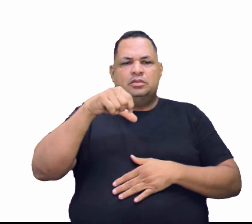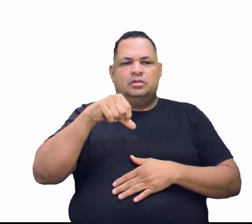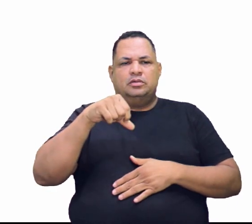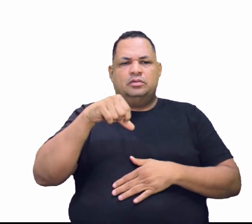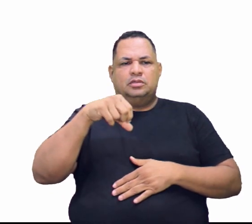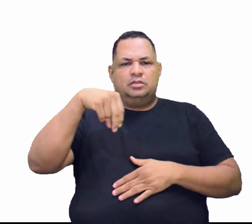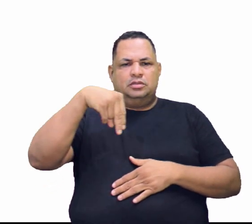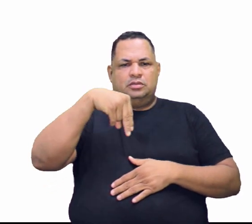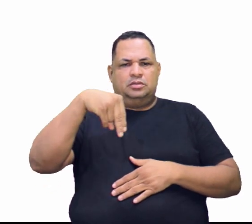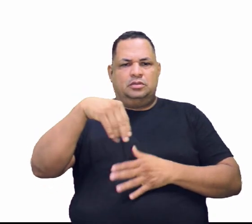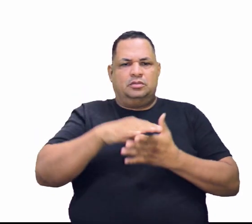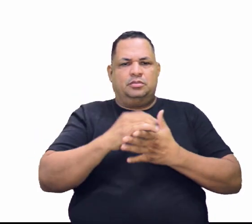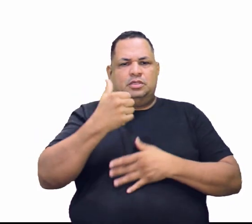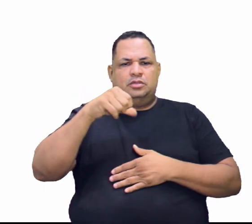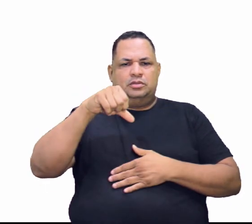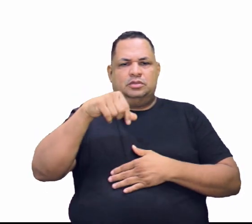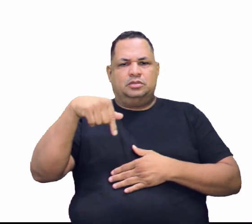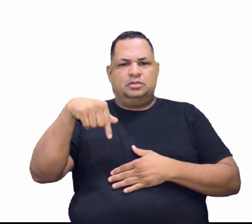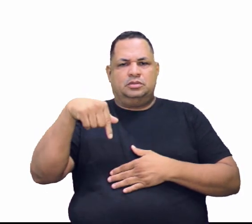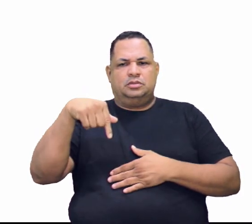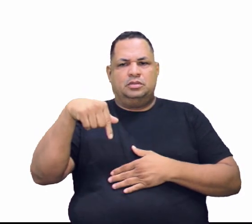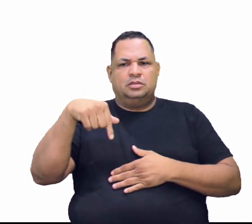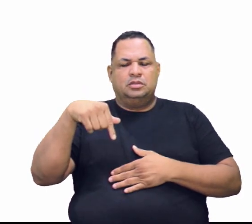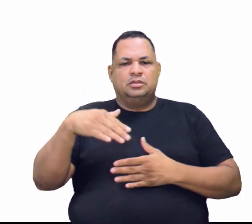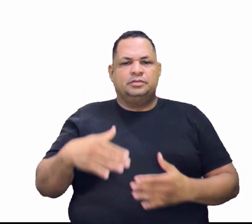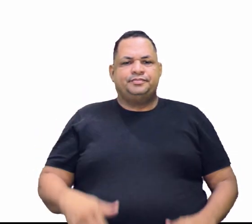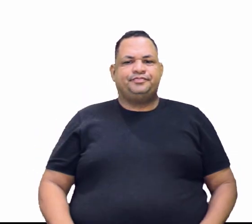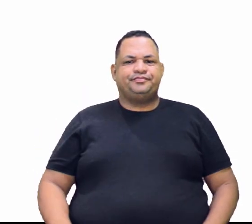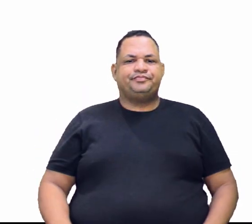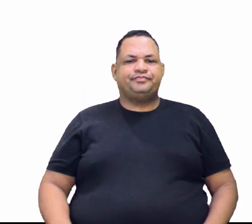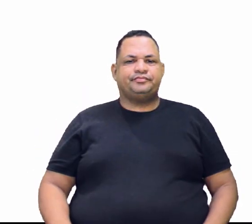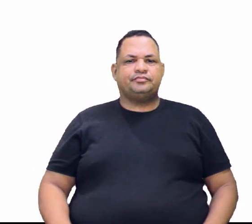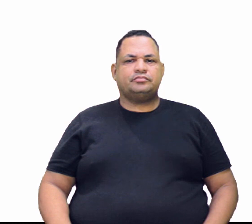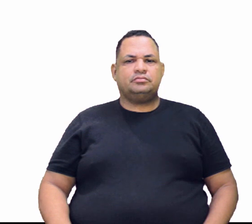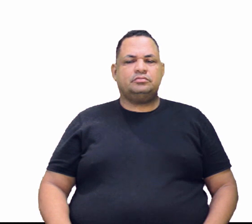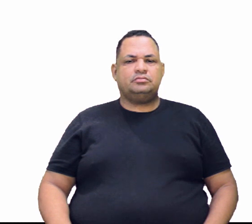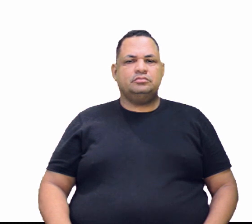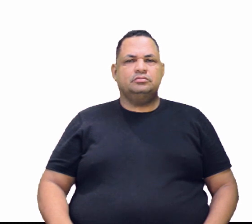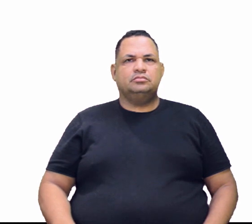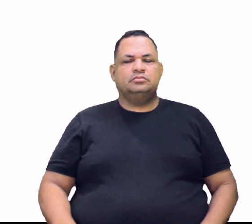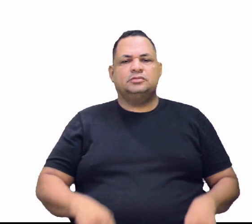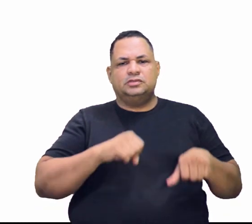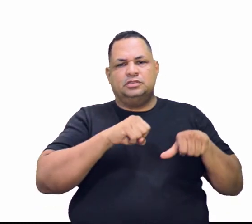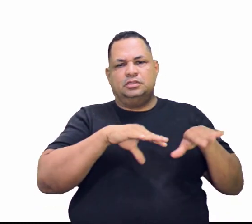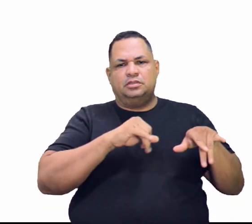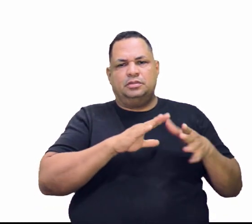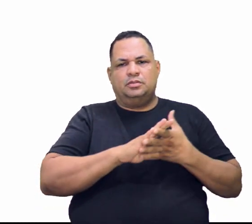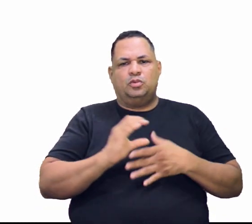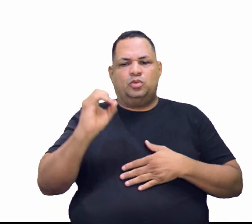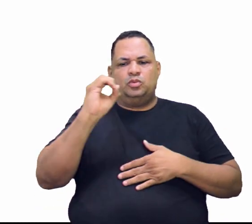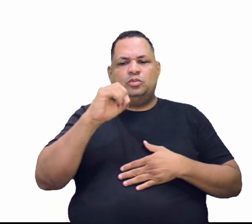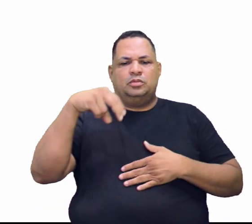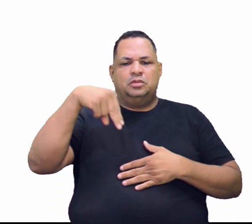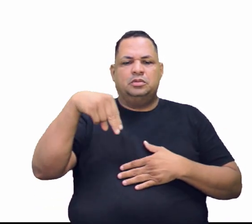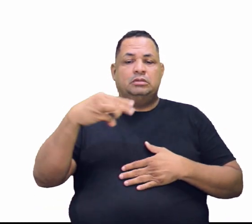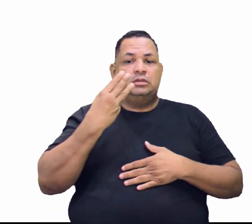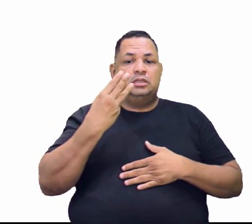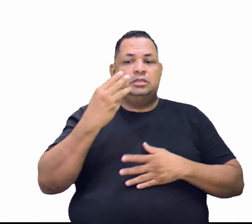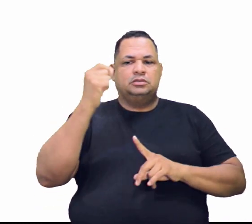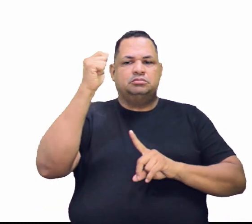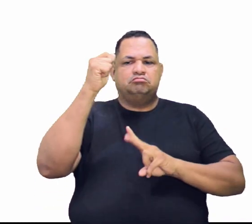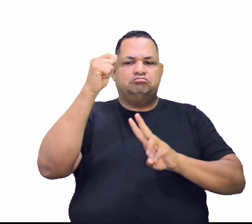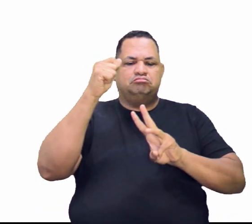Rondon é ele que tira o norte do isolamento. Mas ele não vem só trazendo a linha telegráfica, ele vem